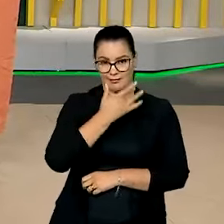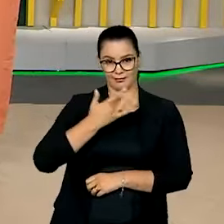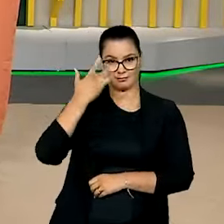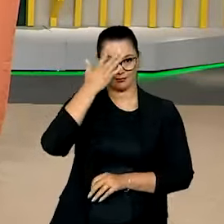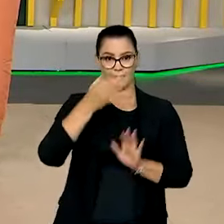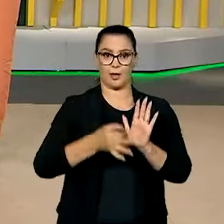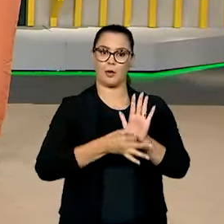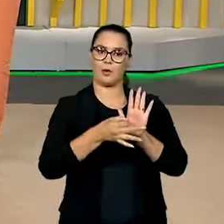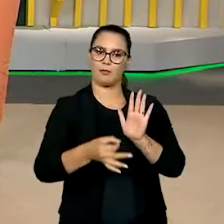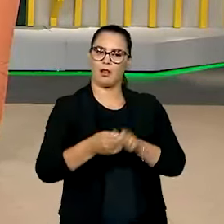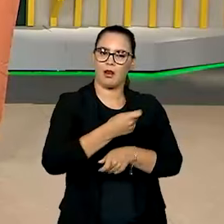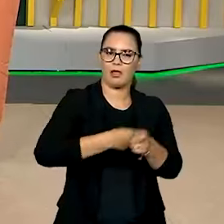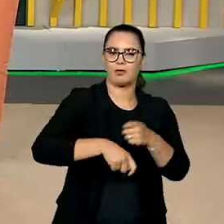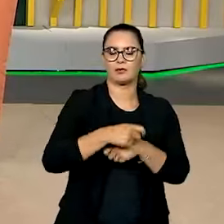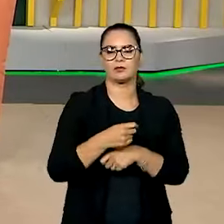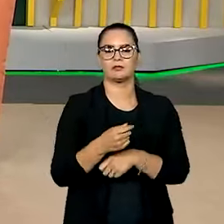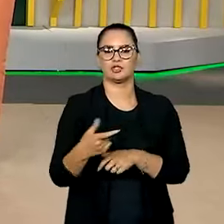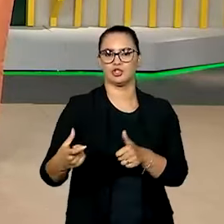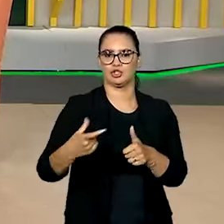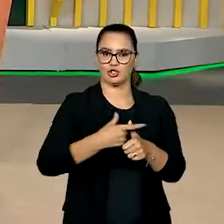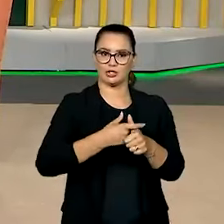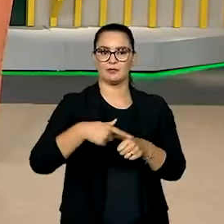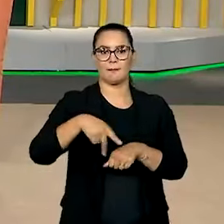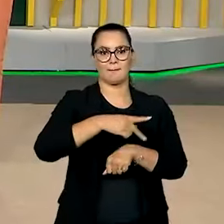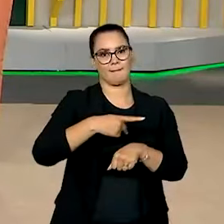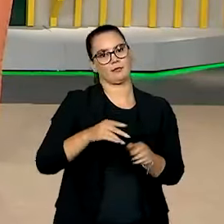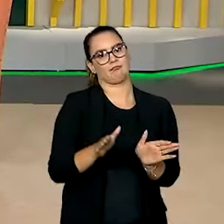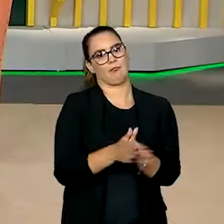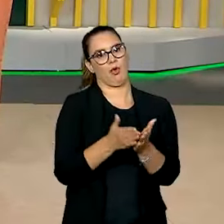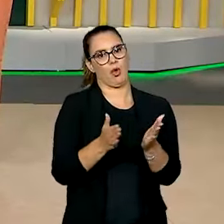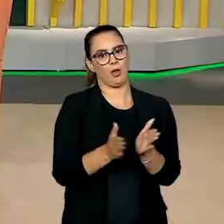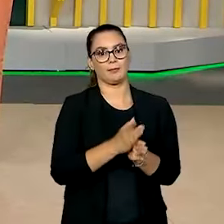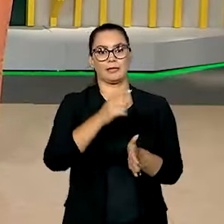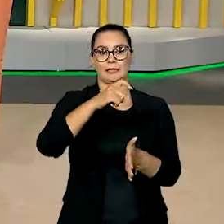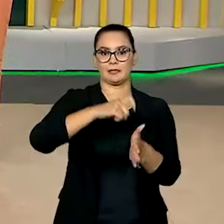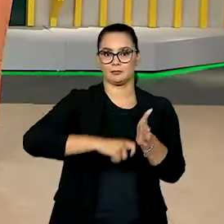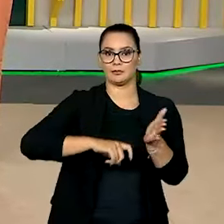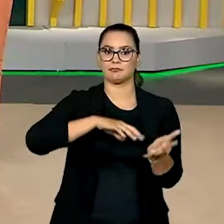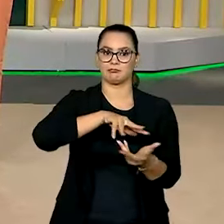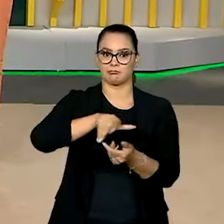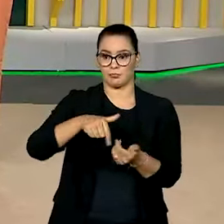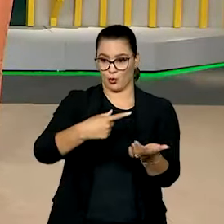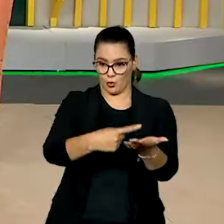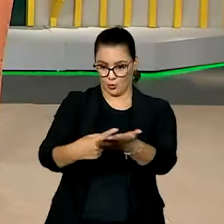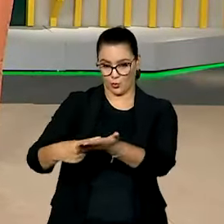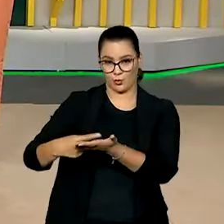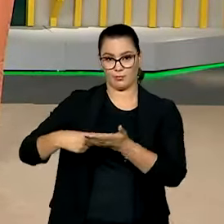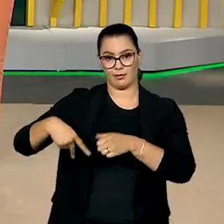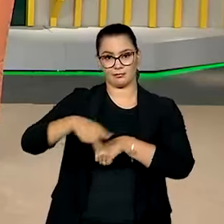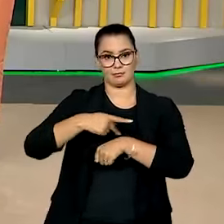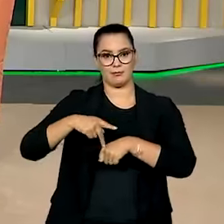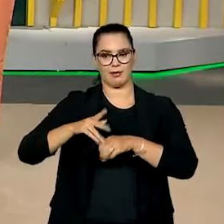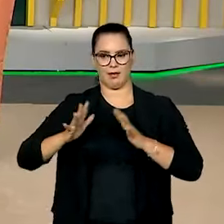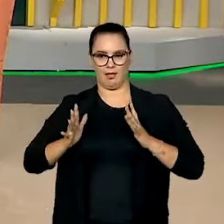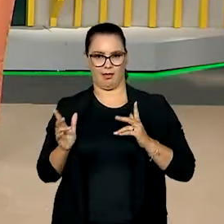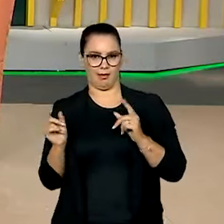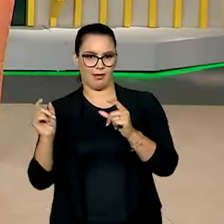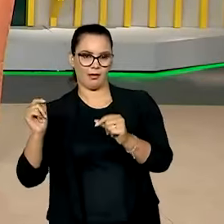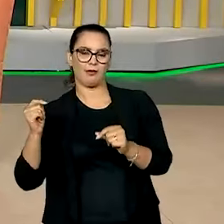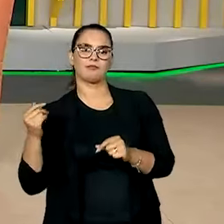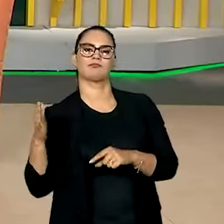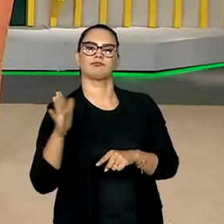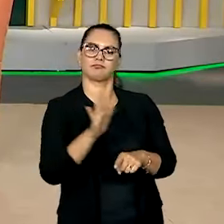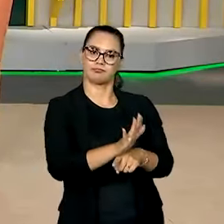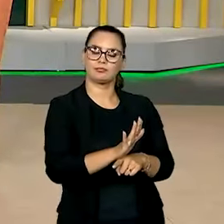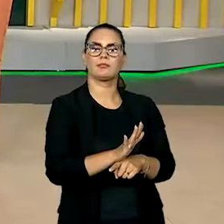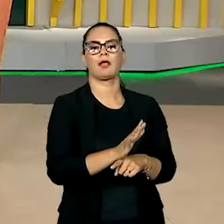sugeriu a renegociação de dívidas dos países mais pobres e a tributação internacional das nações mais ricas como uma forma